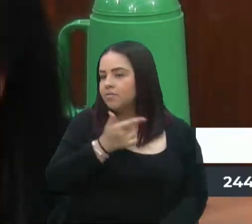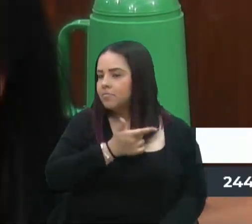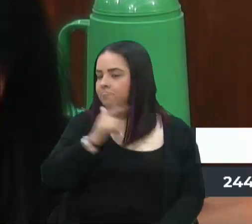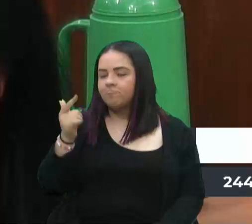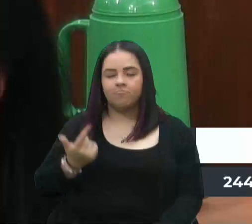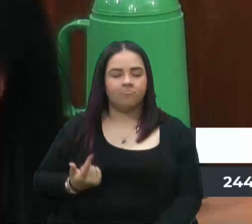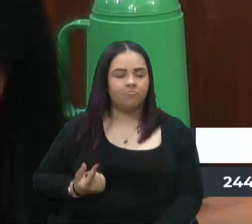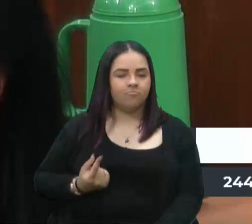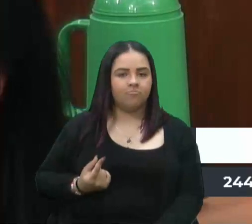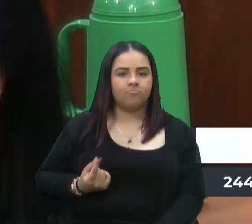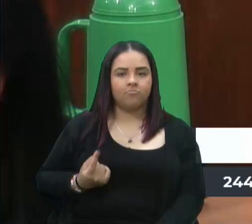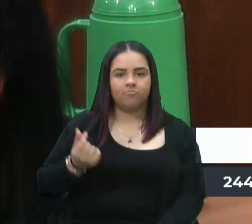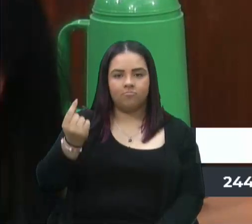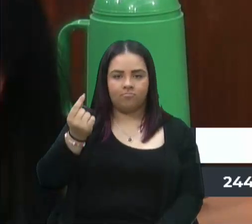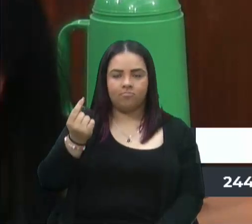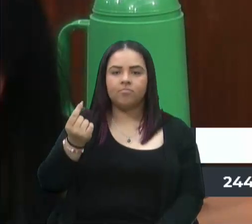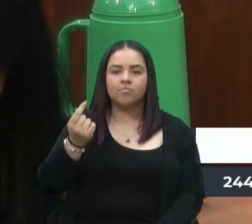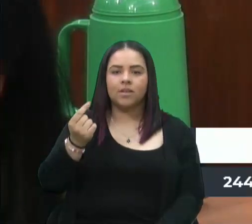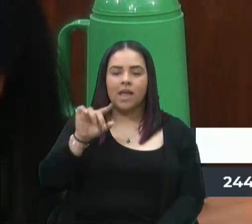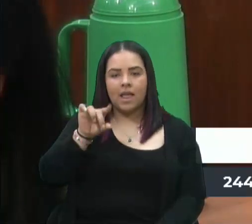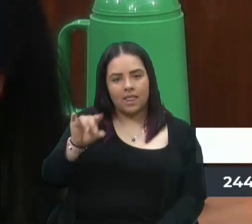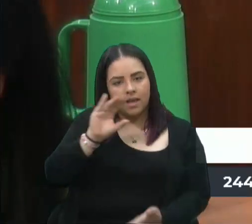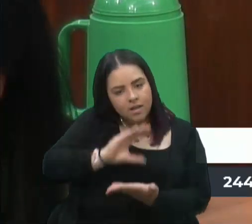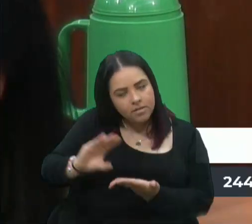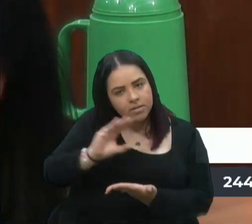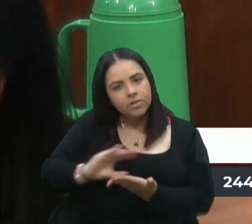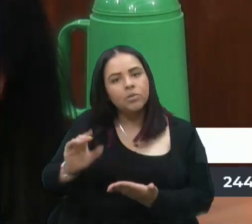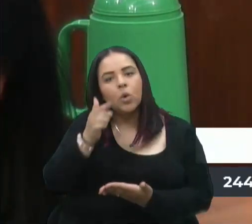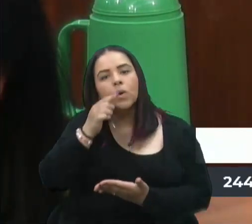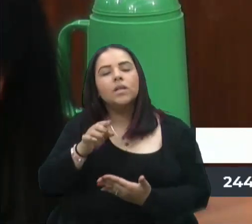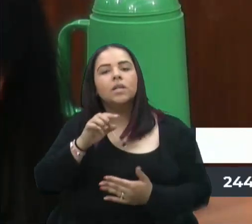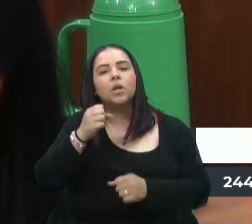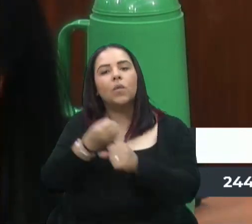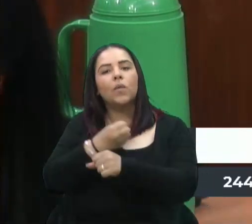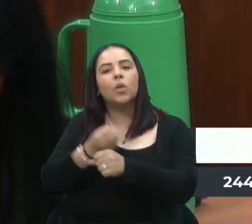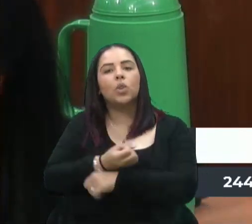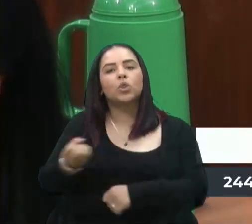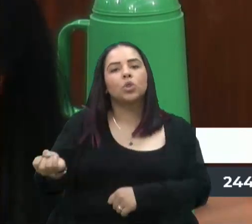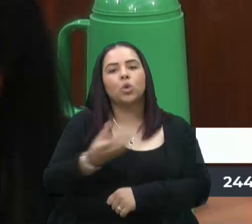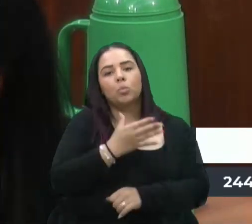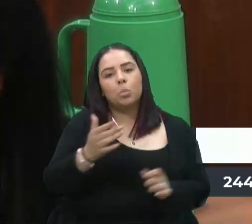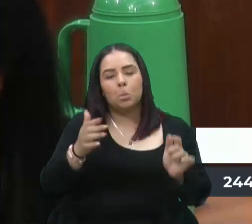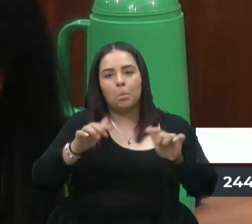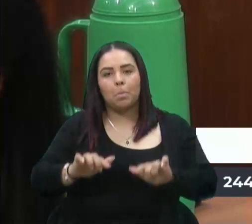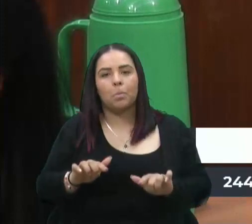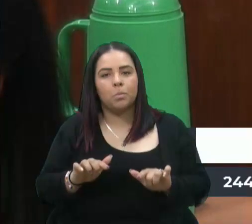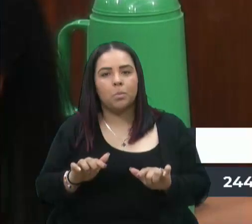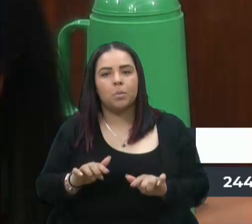verba para poder criar, para poder construir novos poços ou